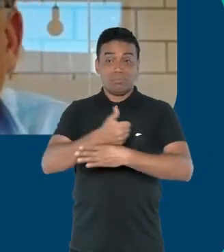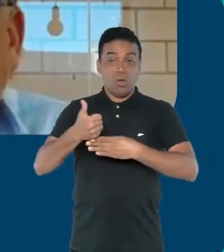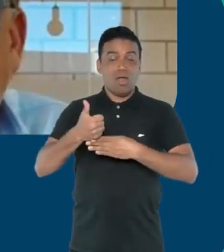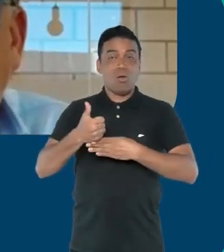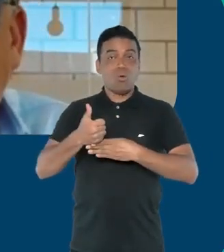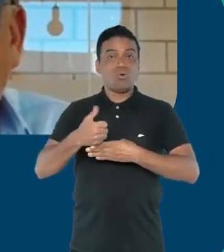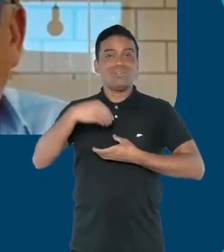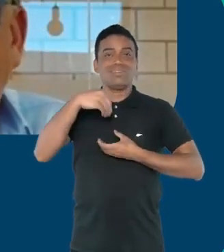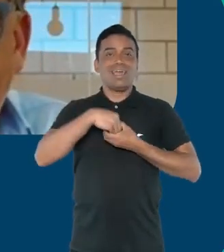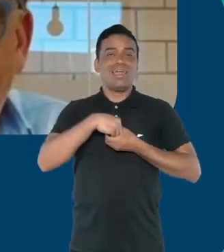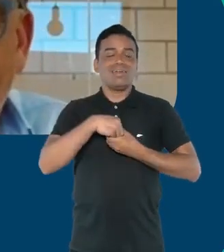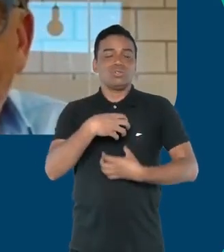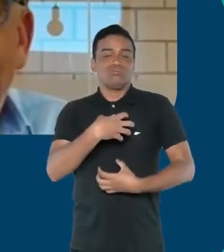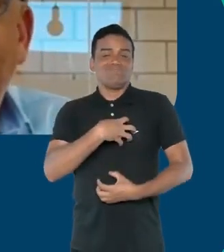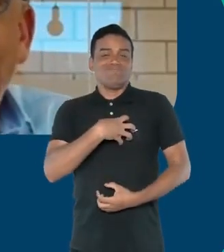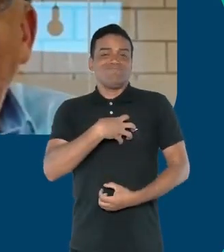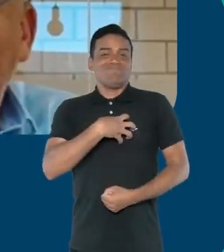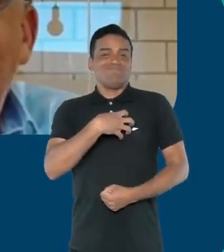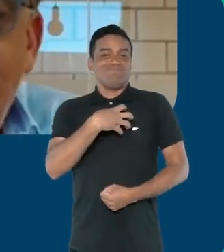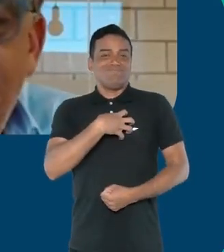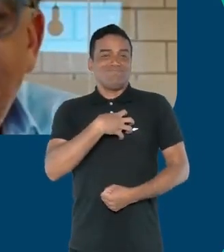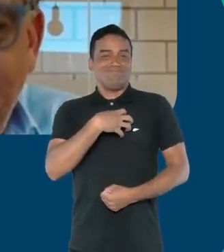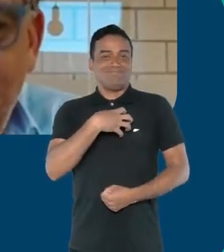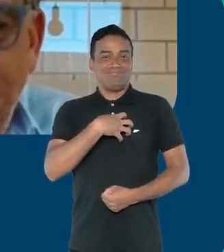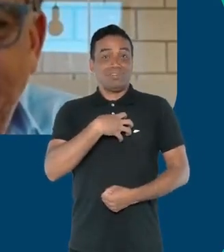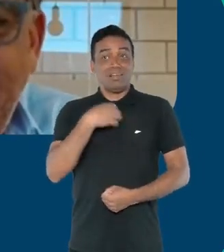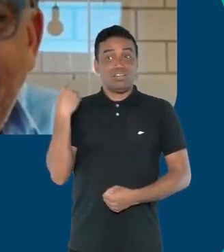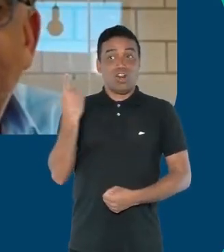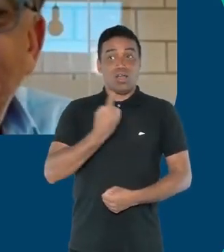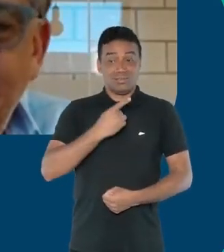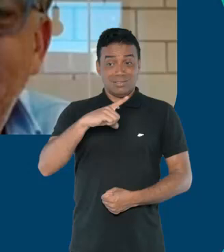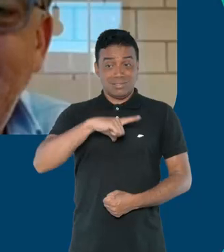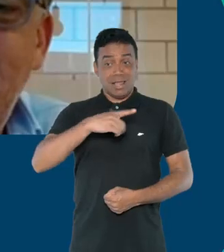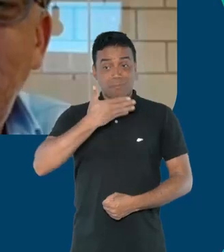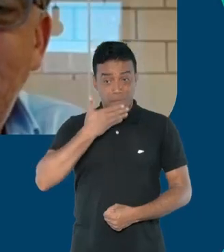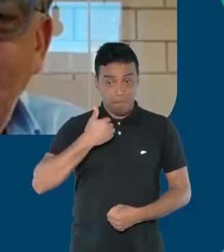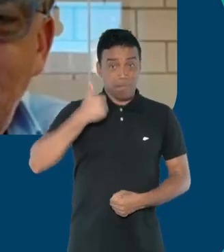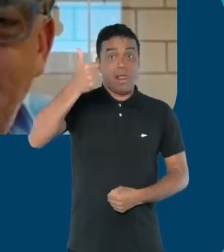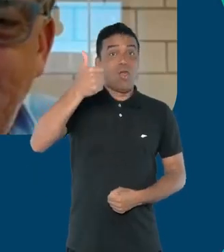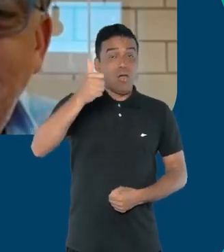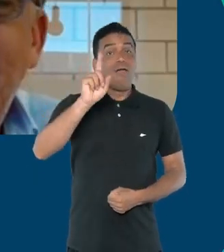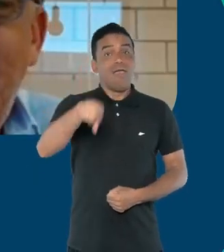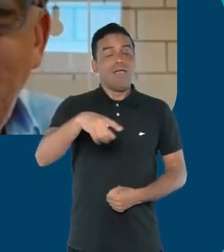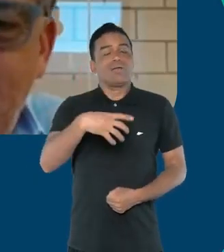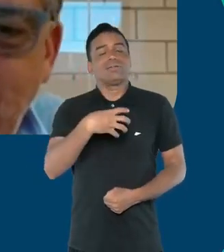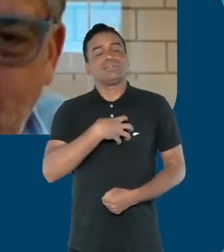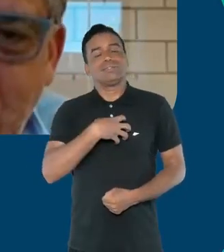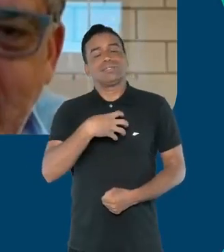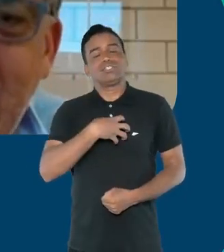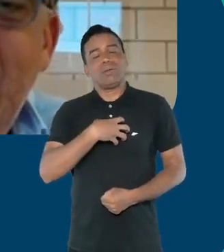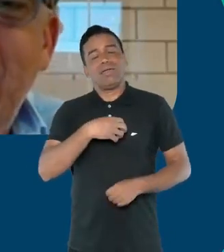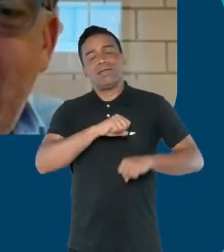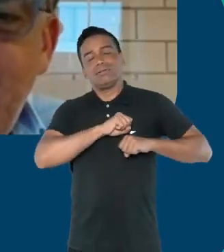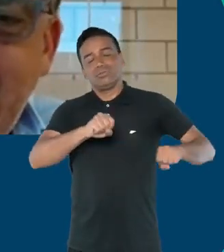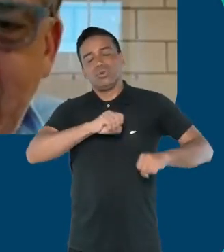nossos sentimentos. Então, o que temos de melhor, talvez, são exatamente os sentimentos, as